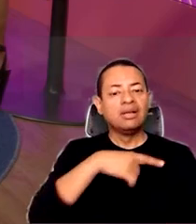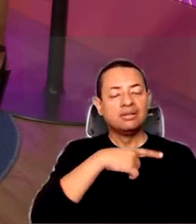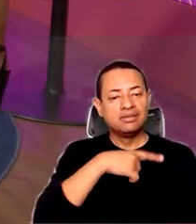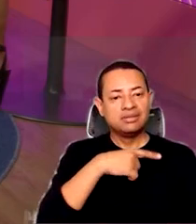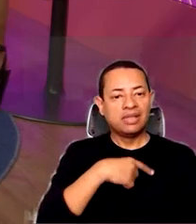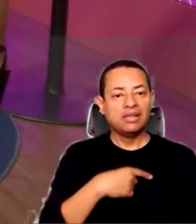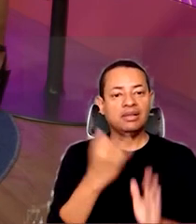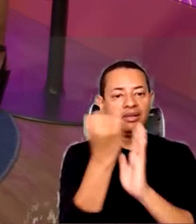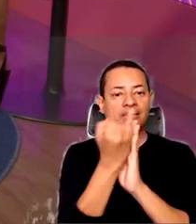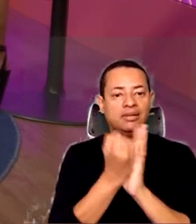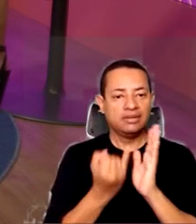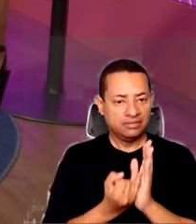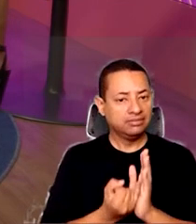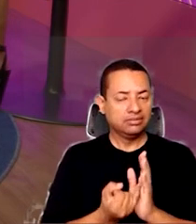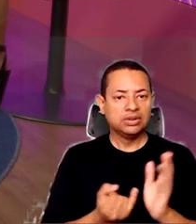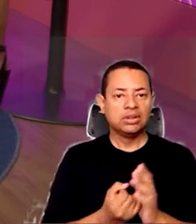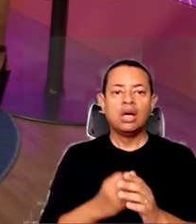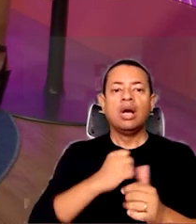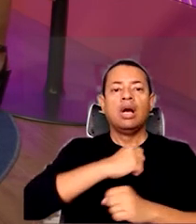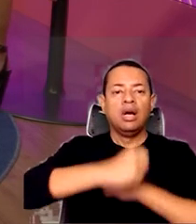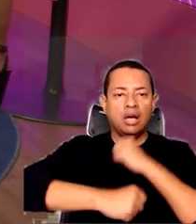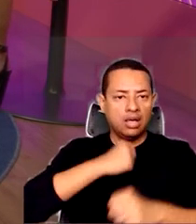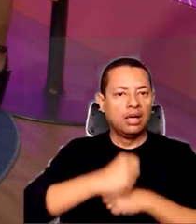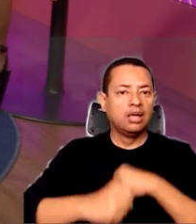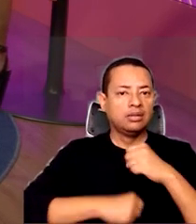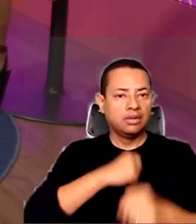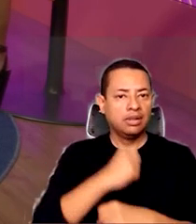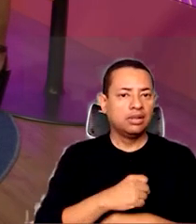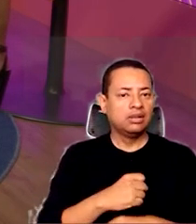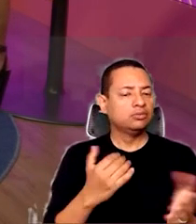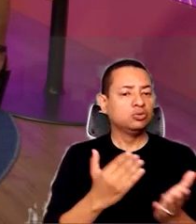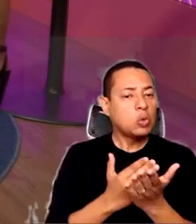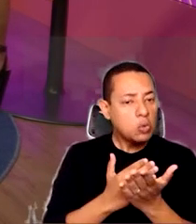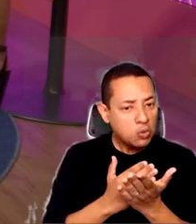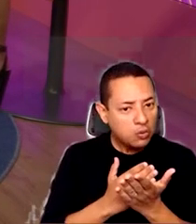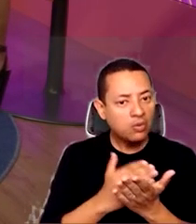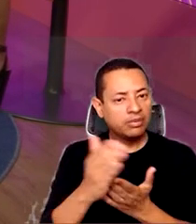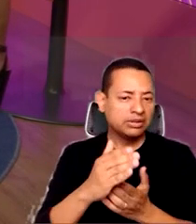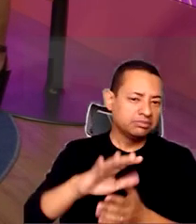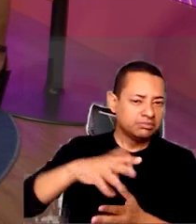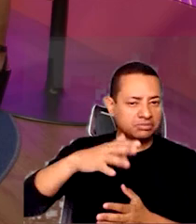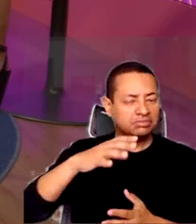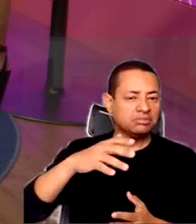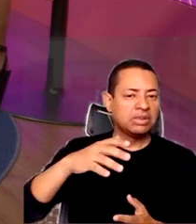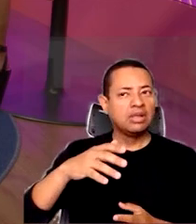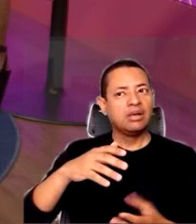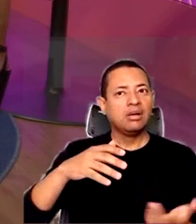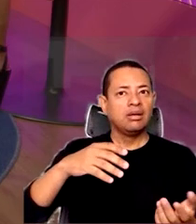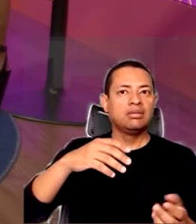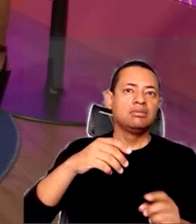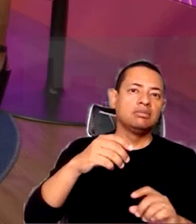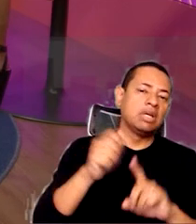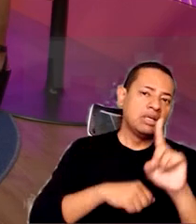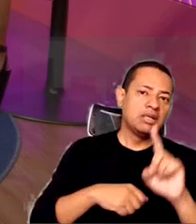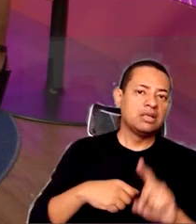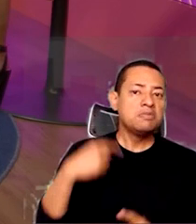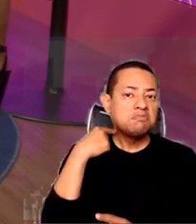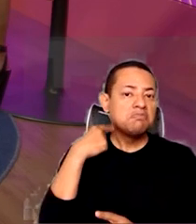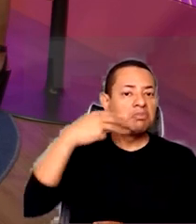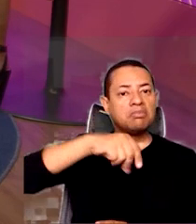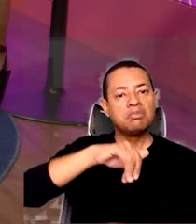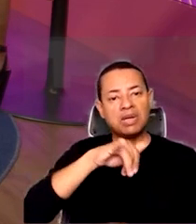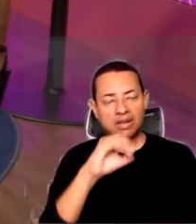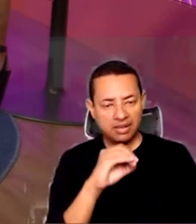a a inscrição né Ela é aberta todo ano no início do ano mais ou menos ali meados de maio